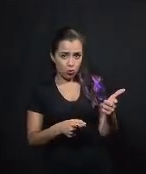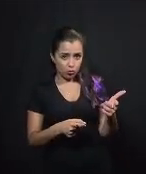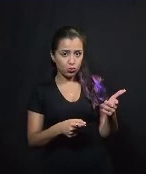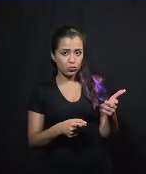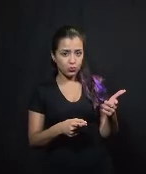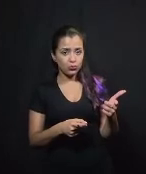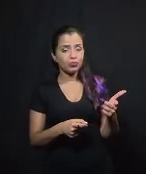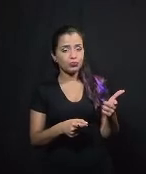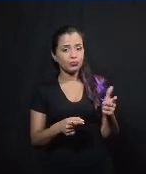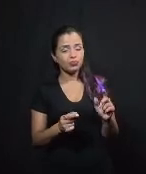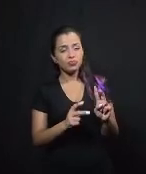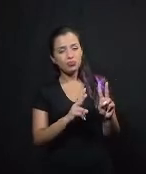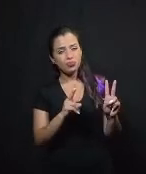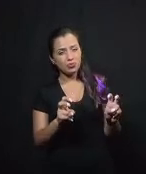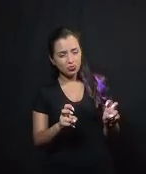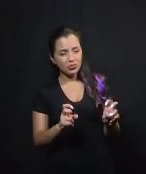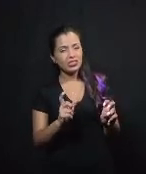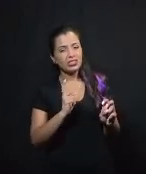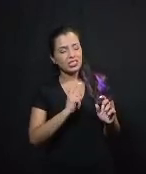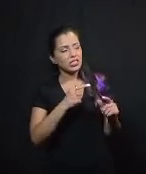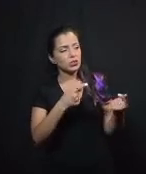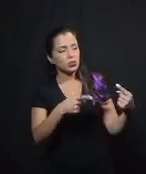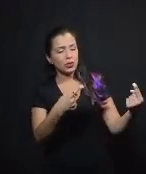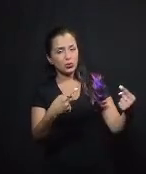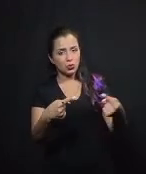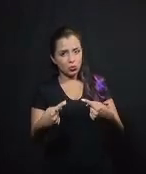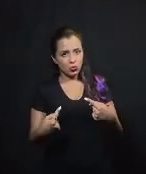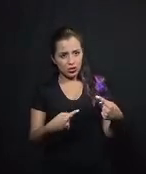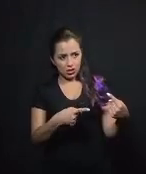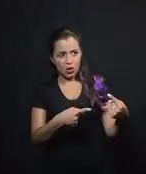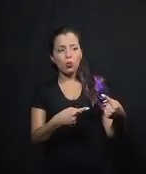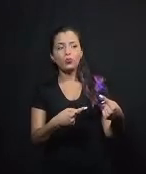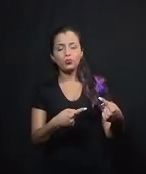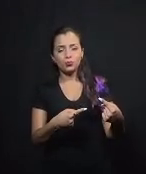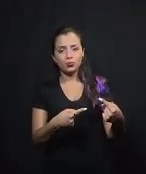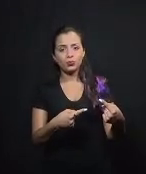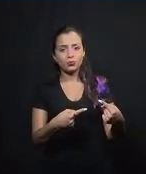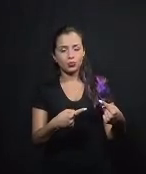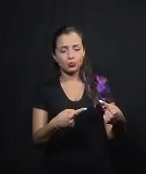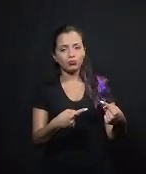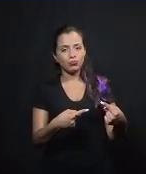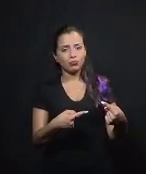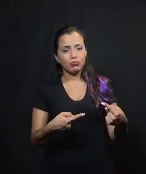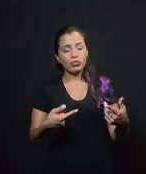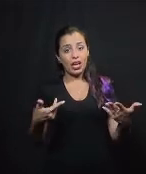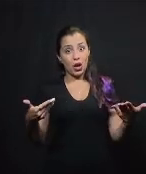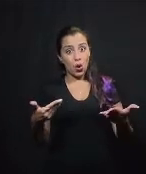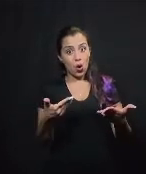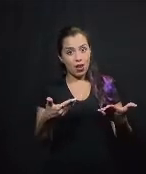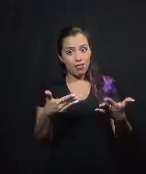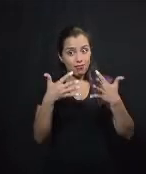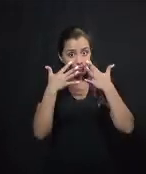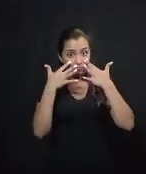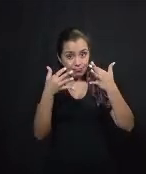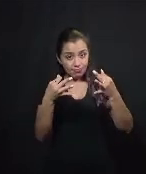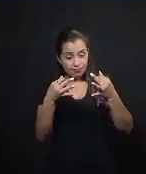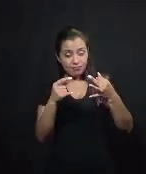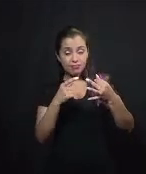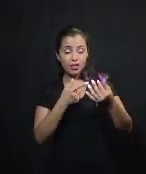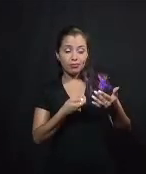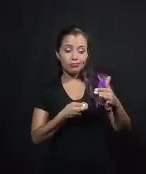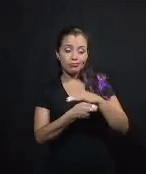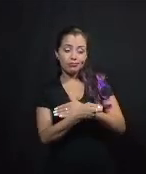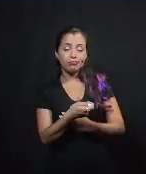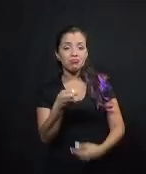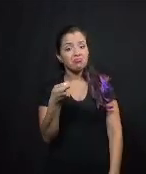X aí, toda a discussão que está sendo travada agora, os recursos dependem